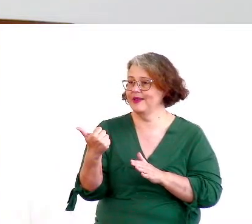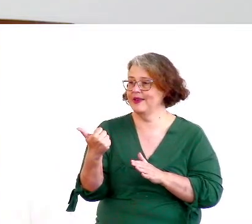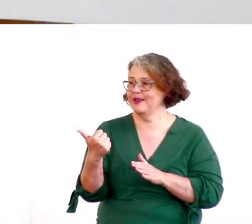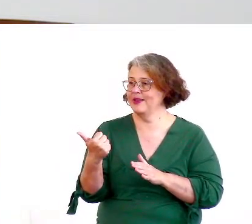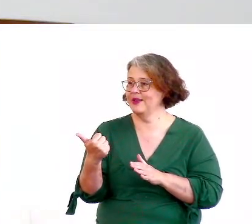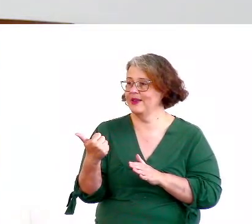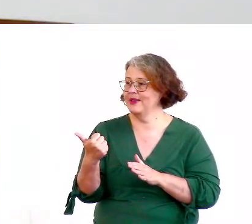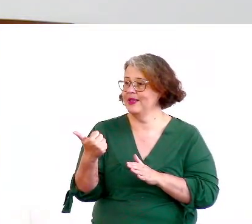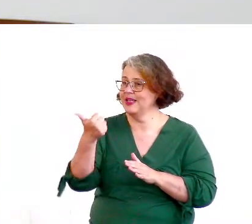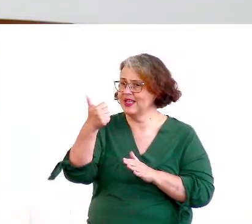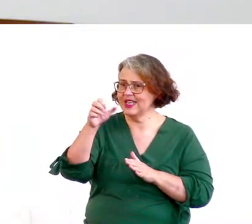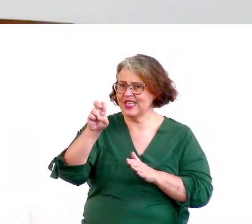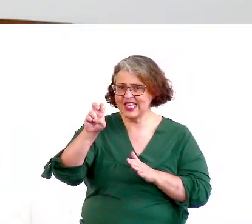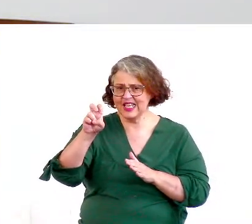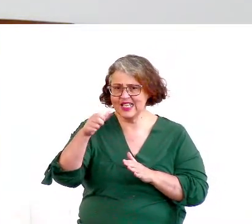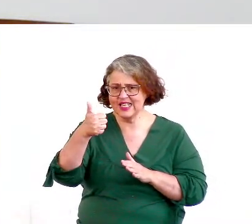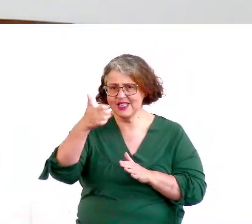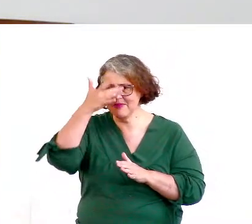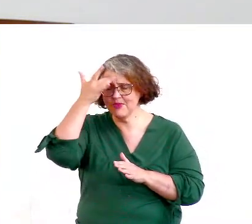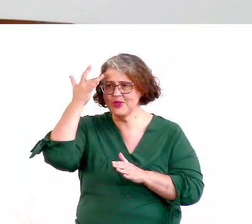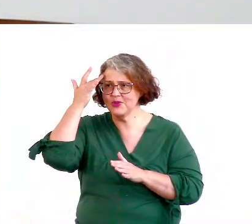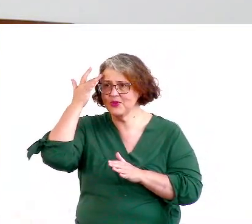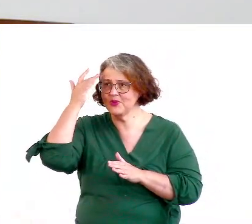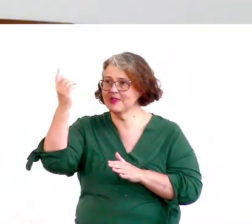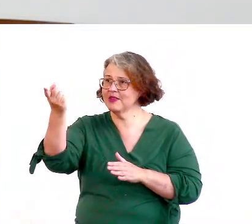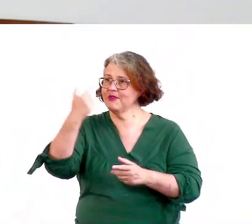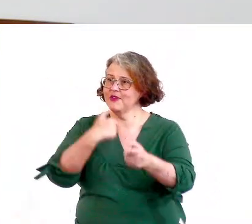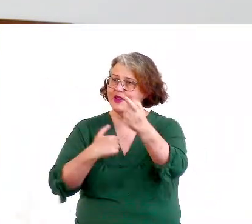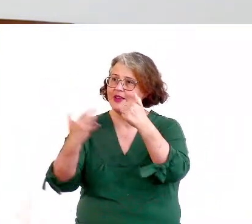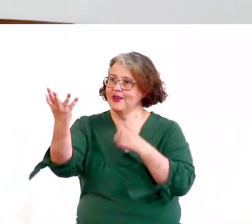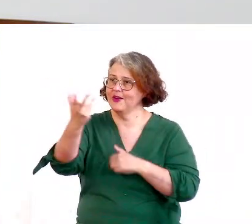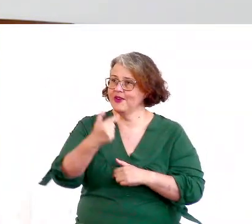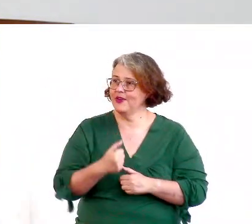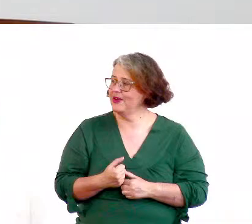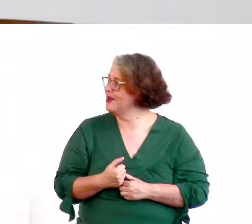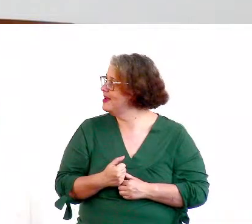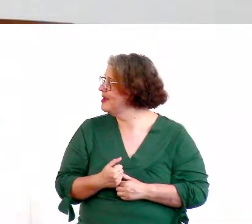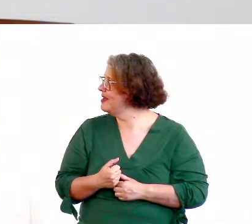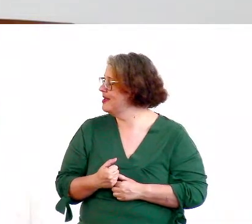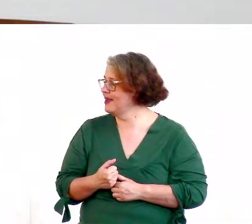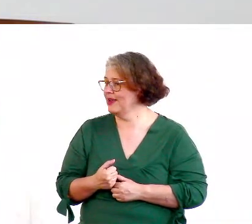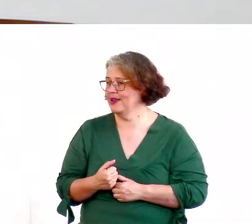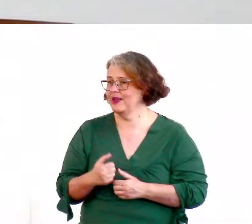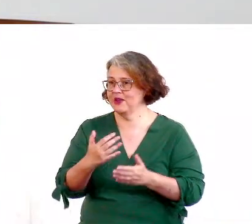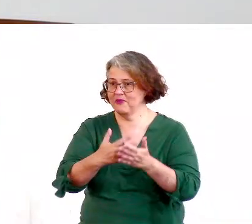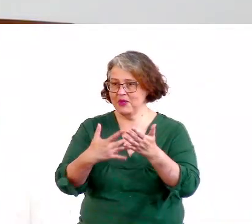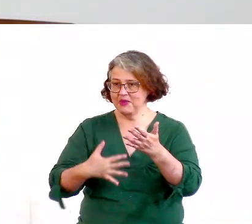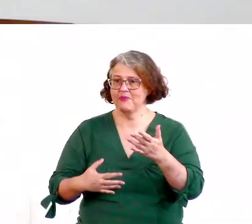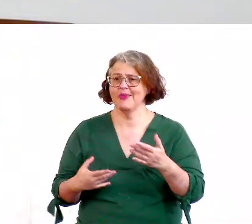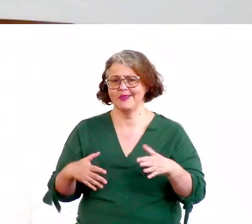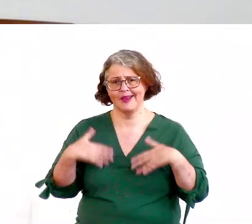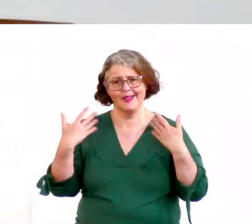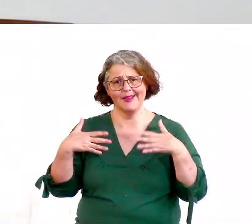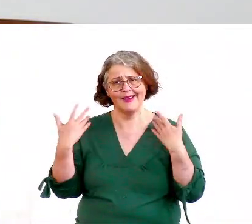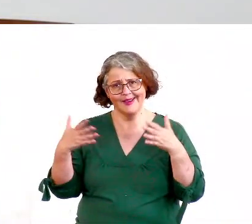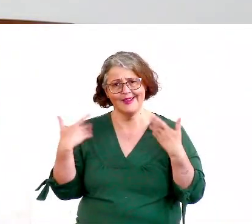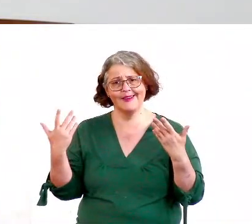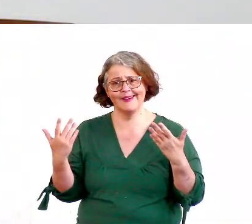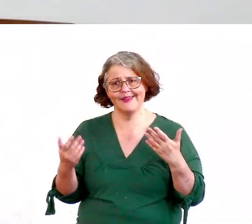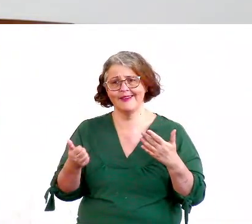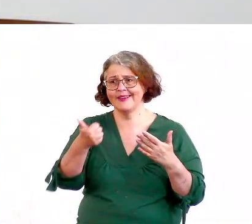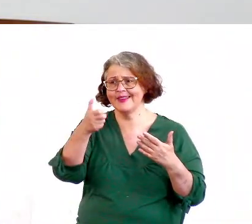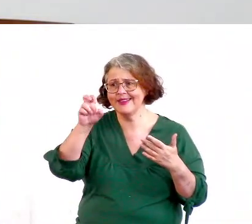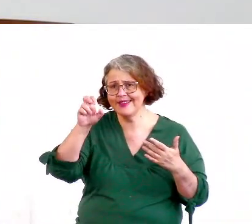15 queridos irmãos e irmãs, amigos, que fizeram essa opção nessa manhã. Pense na alegria de uma igreja, receber